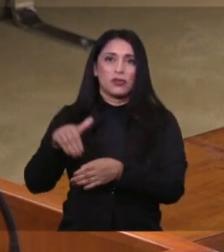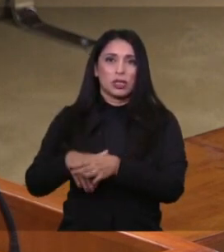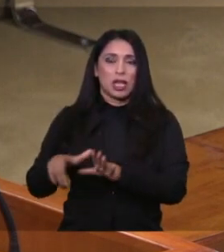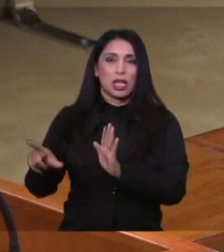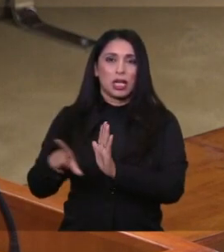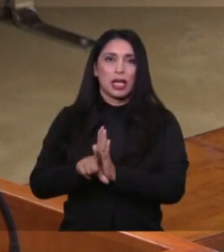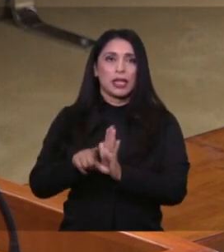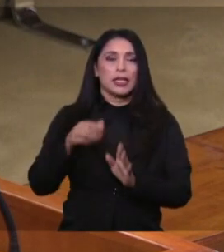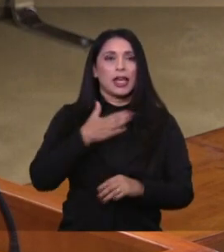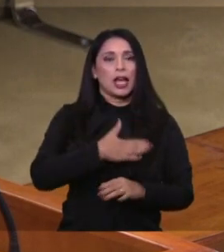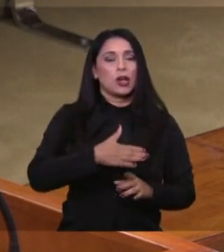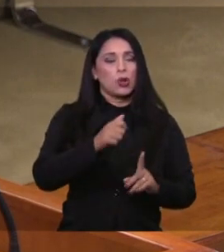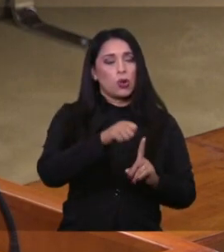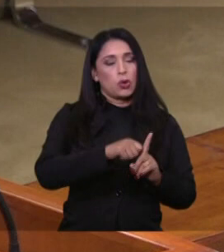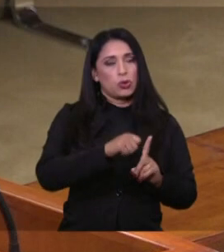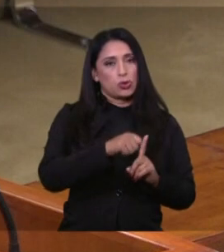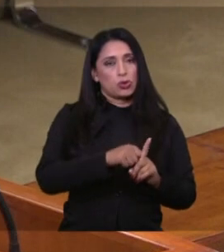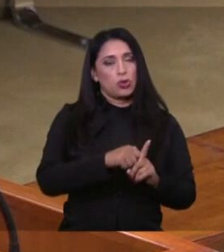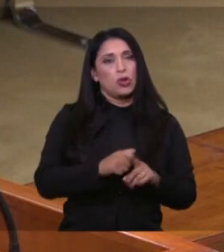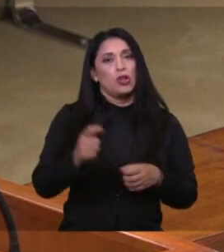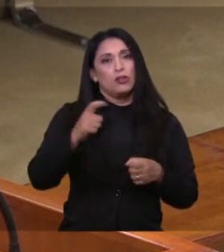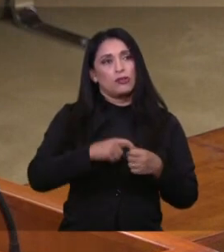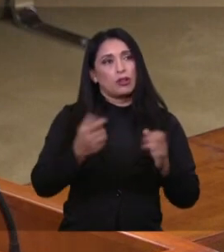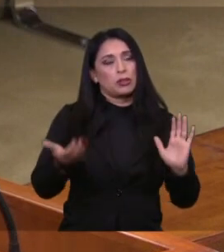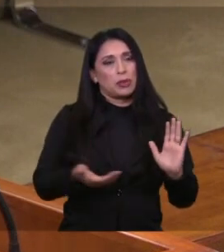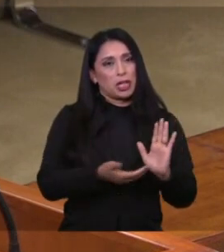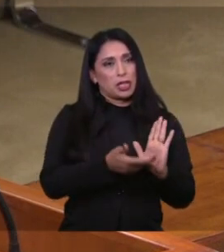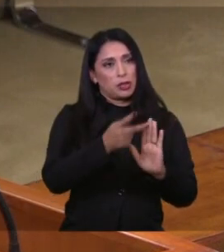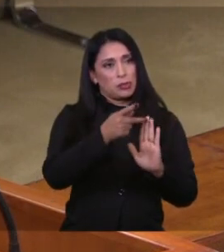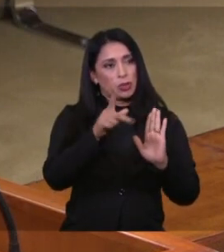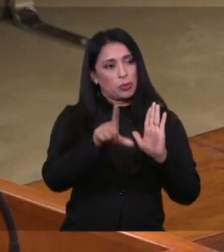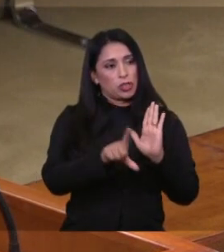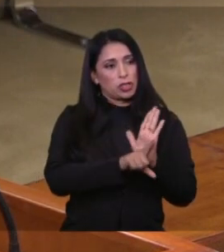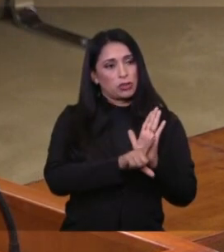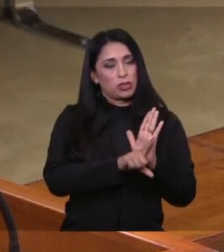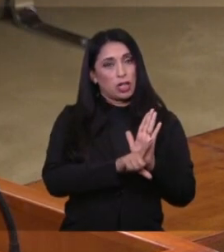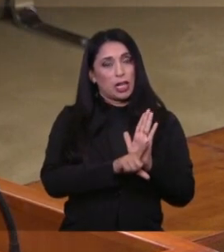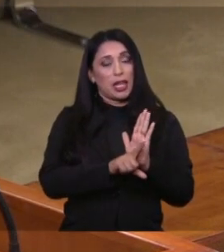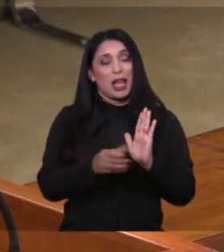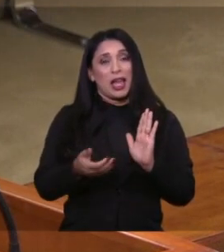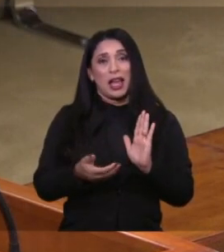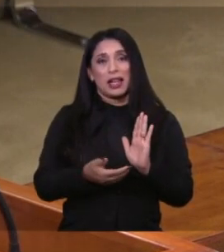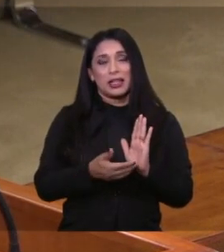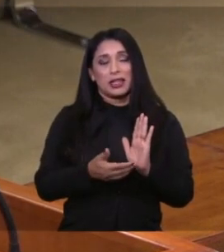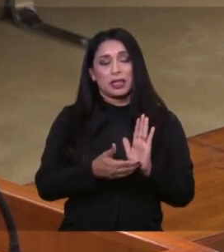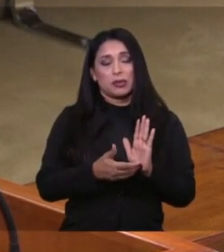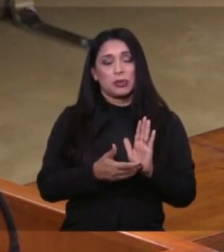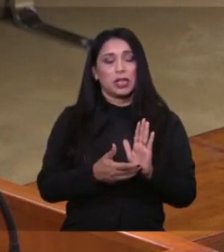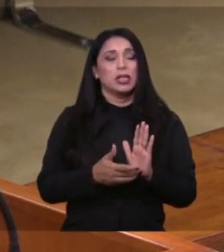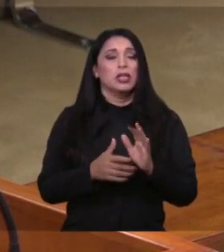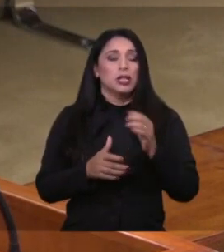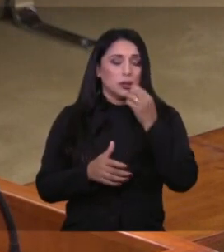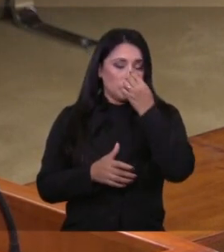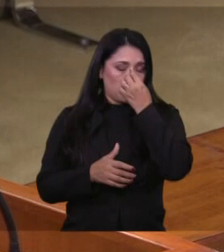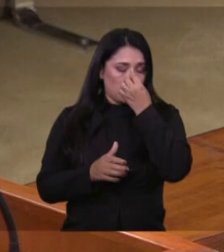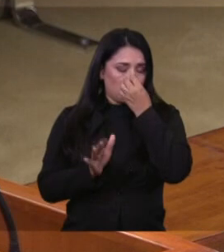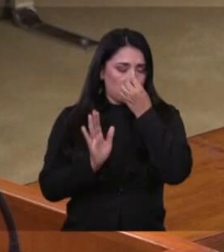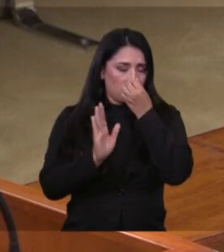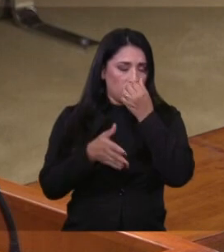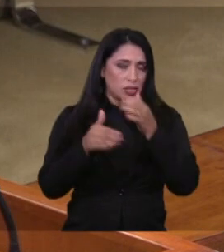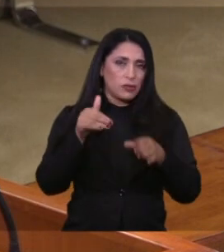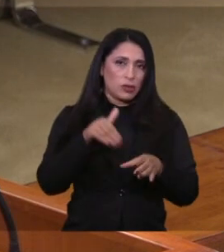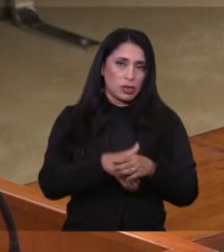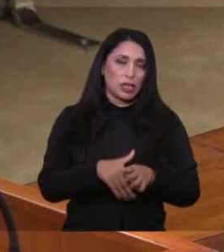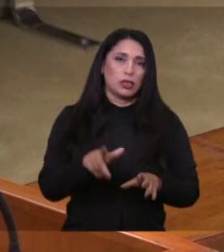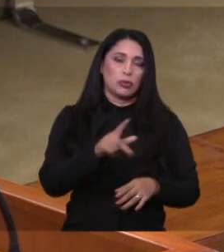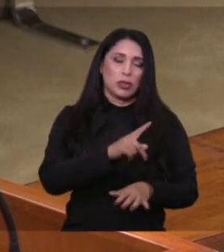de 21, remete à Câmara o projeto de lei. Tivesse a Câmara terminado o processo legislativo e o presidente sancionado